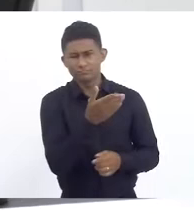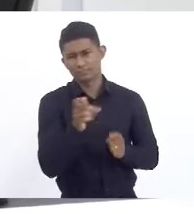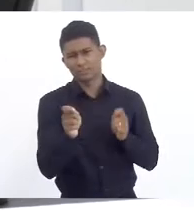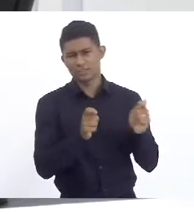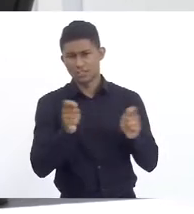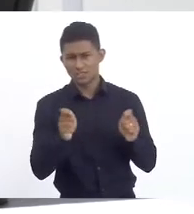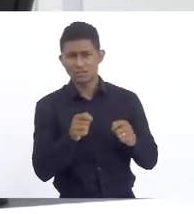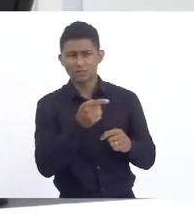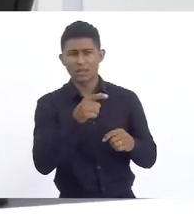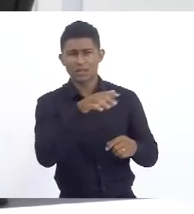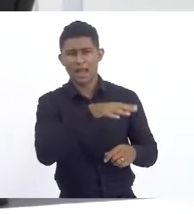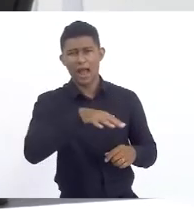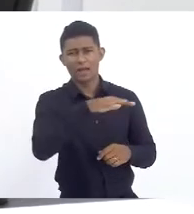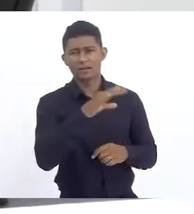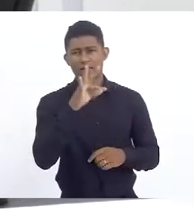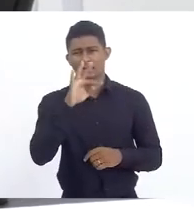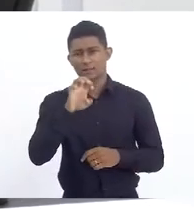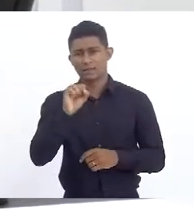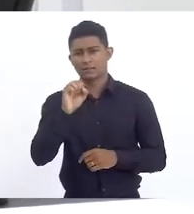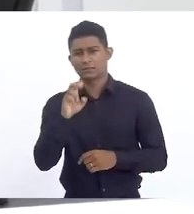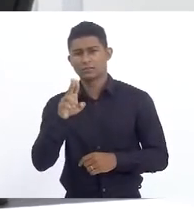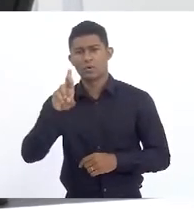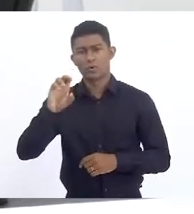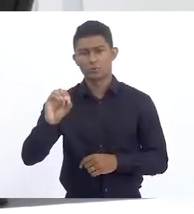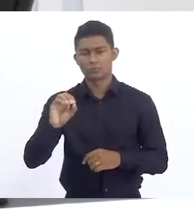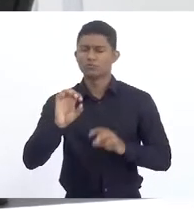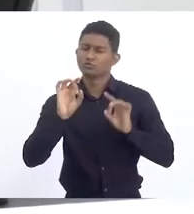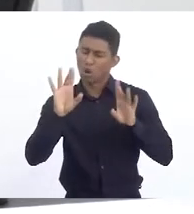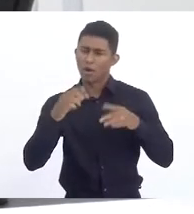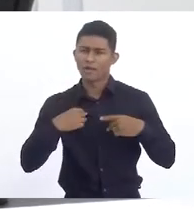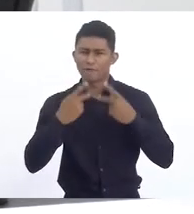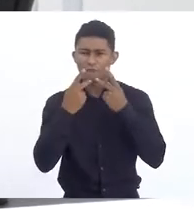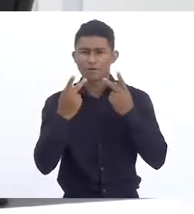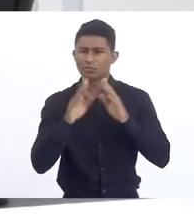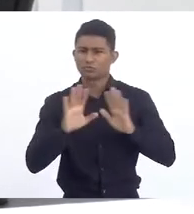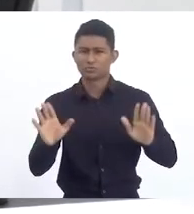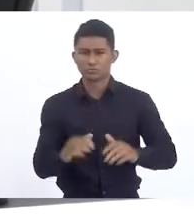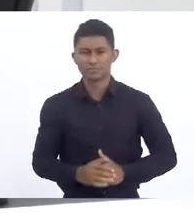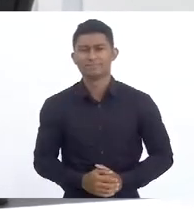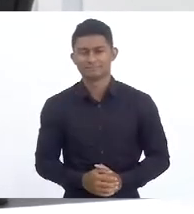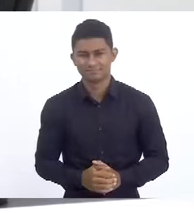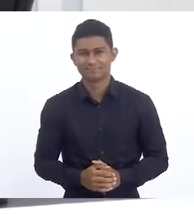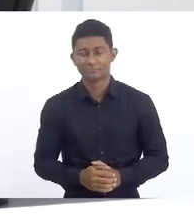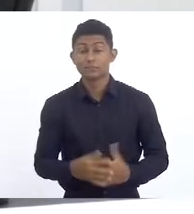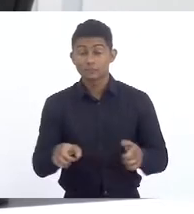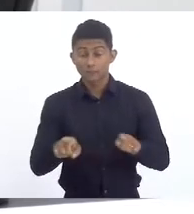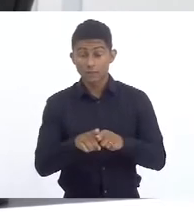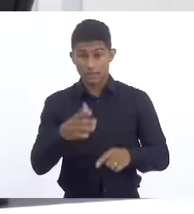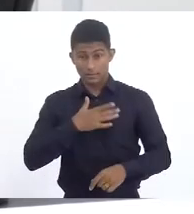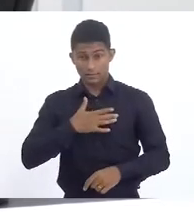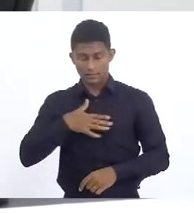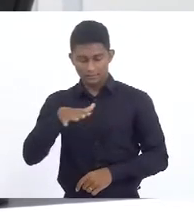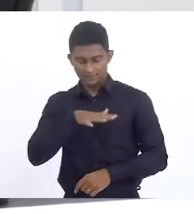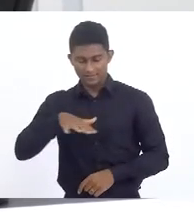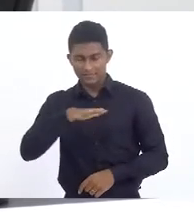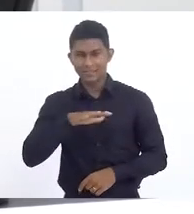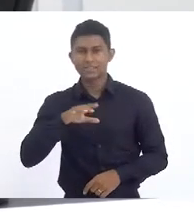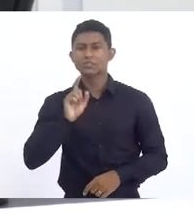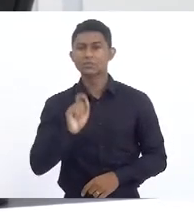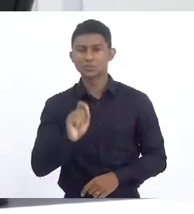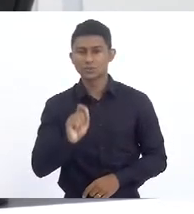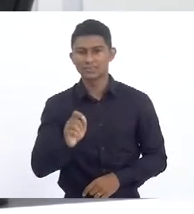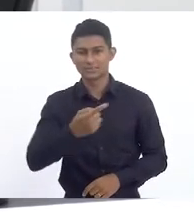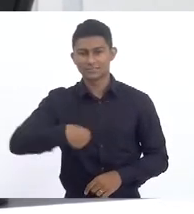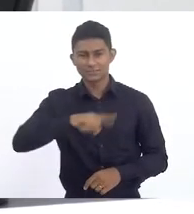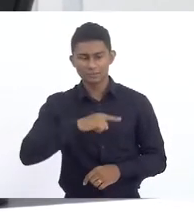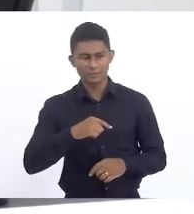gestão da área do Tesouro. Né? Mas eu não podia deixar de mencionar. Uma coisa da minha área específica, ali a gente está cuidando do plano, né,